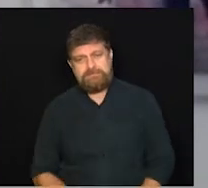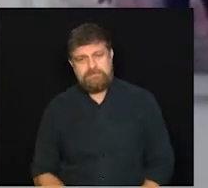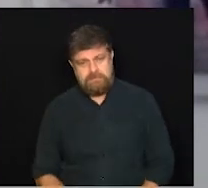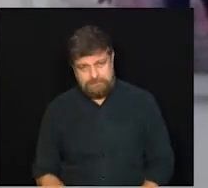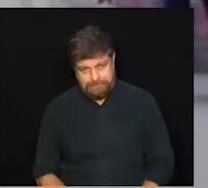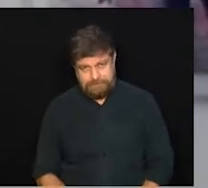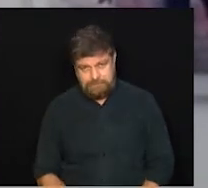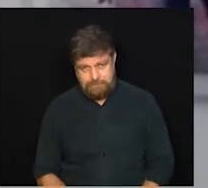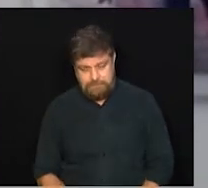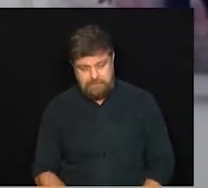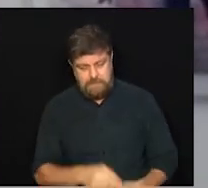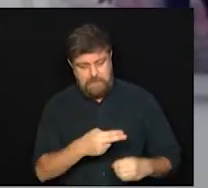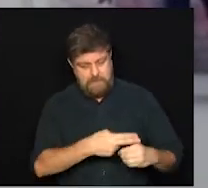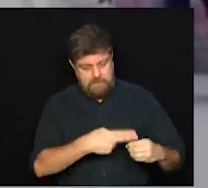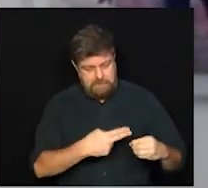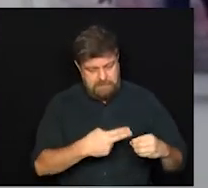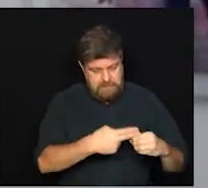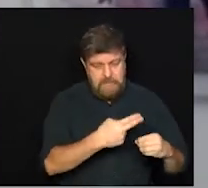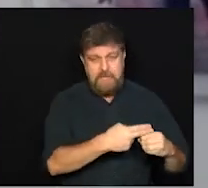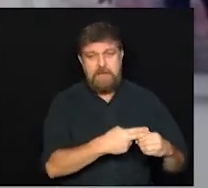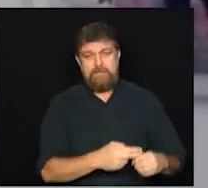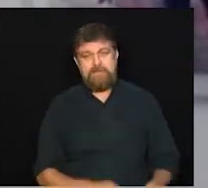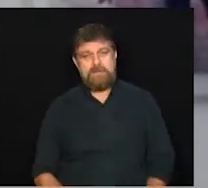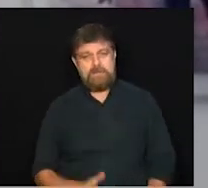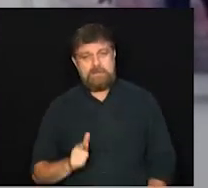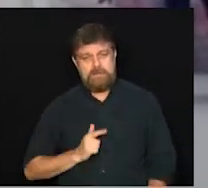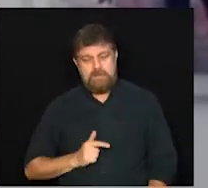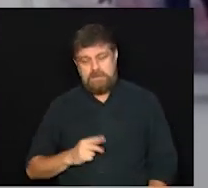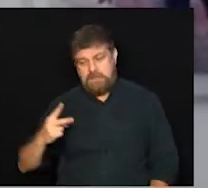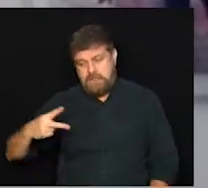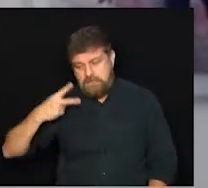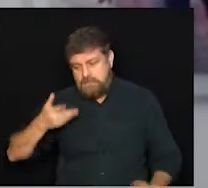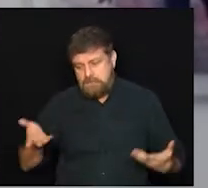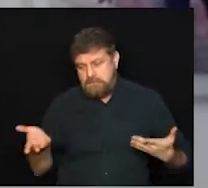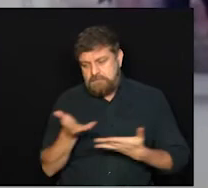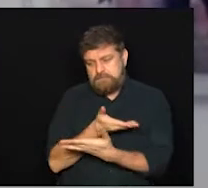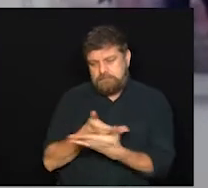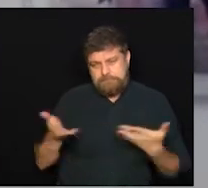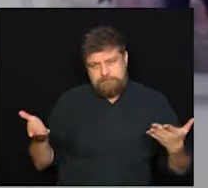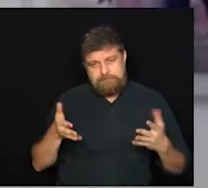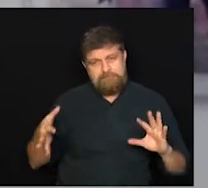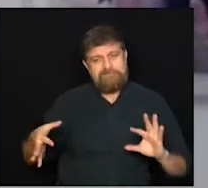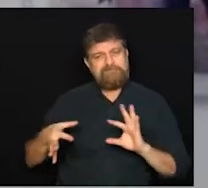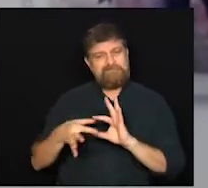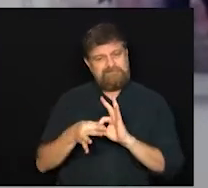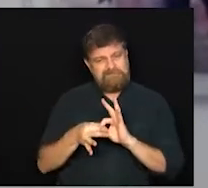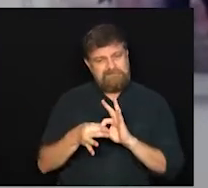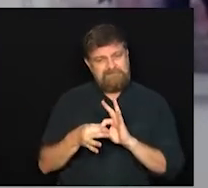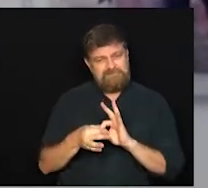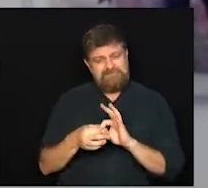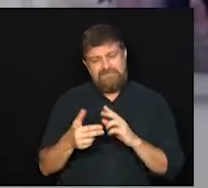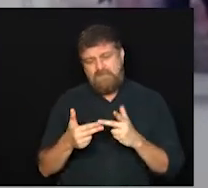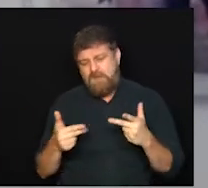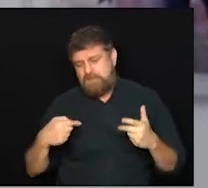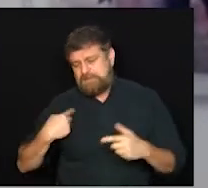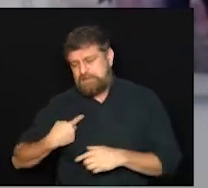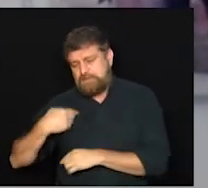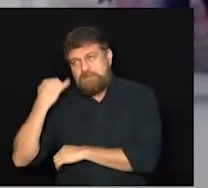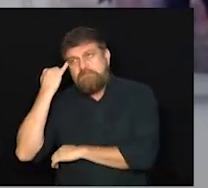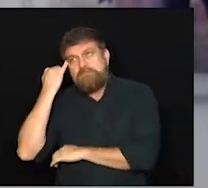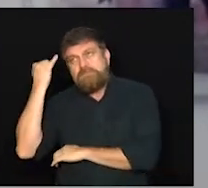interação entre a universidade e os vereadores seja maior. Eu acho que tem muita coisa que a gente pode pensar